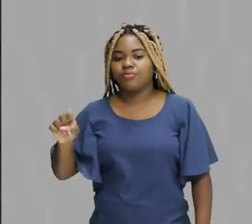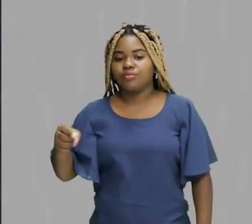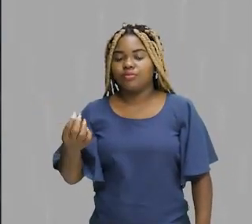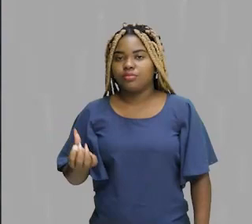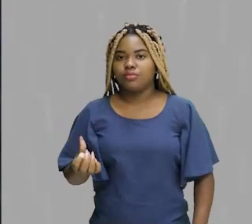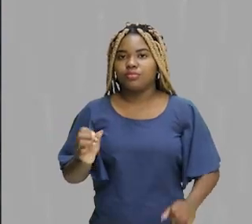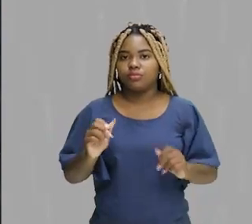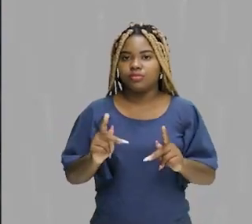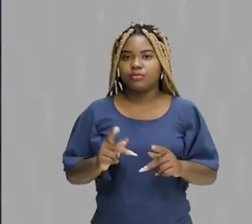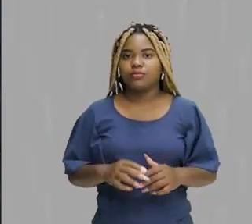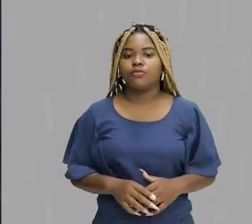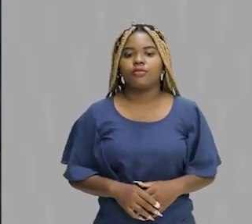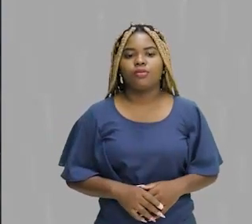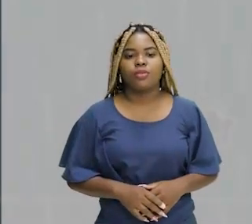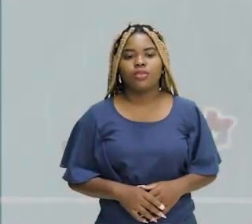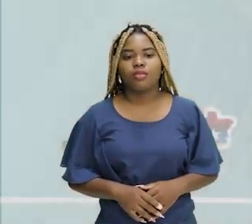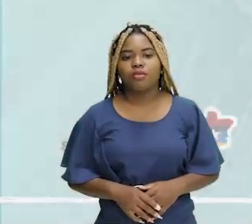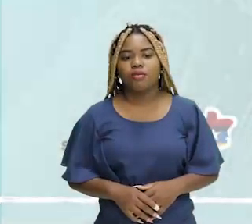calor. Show?